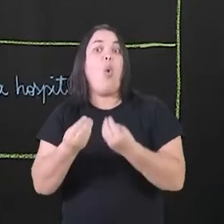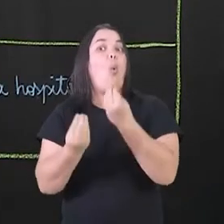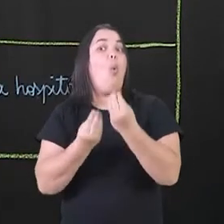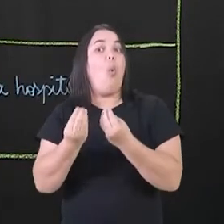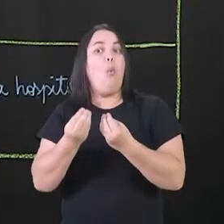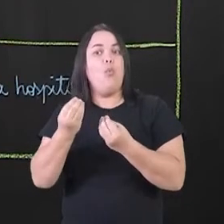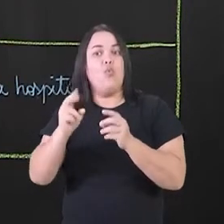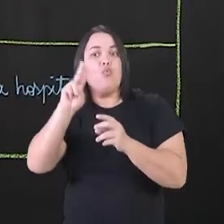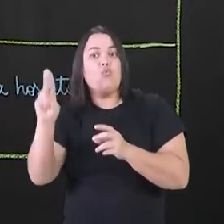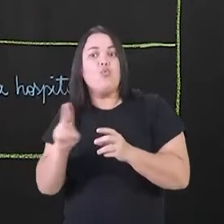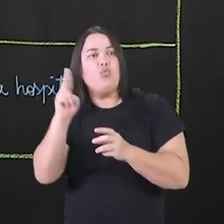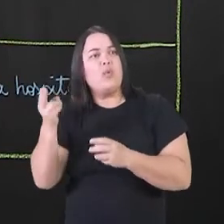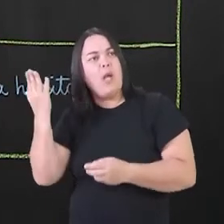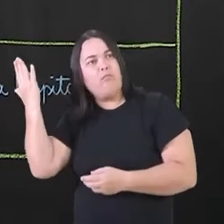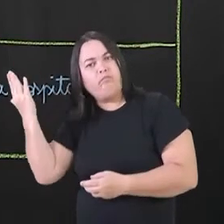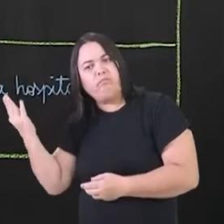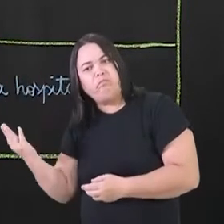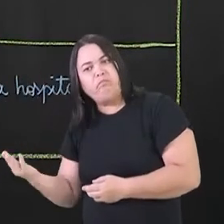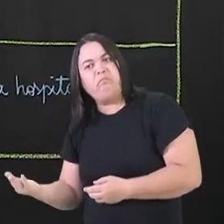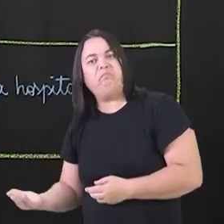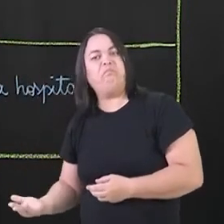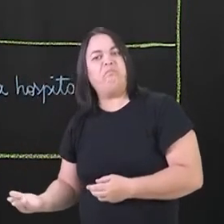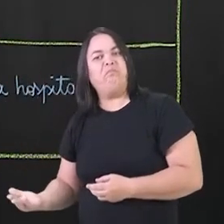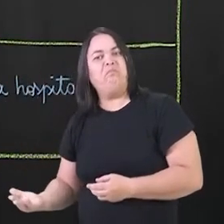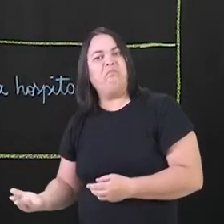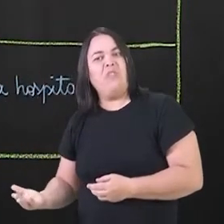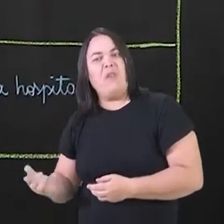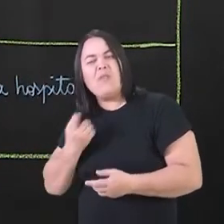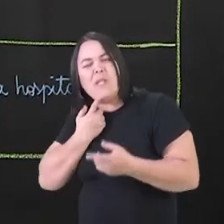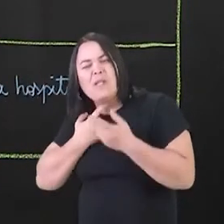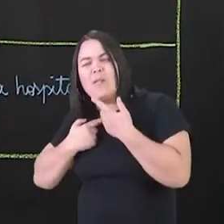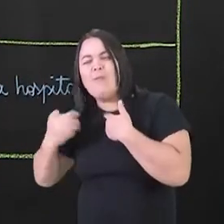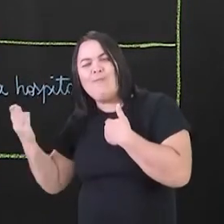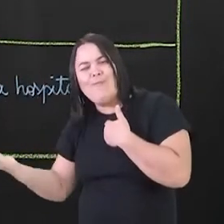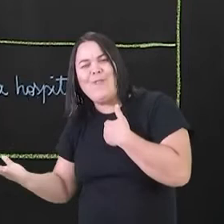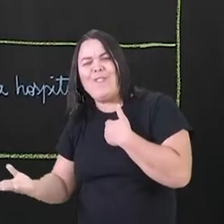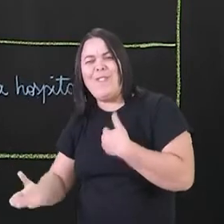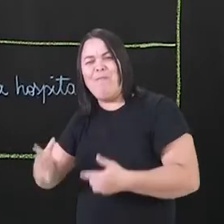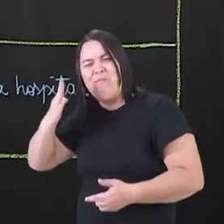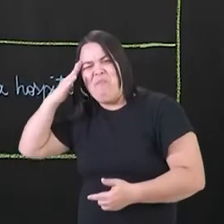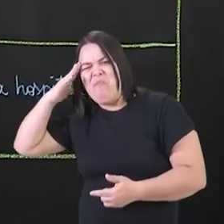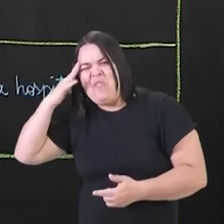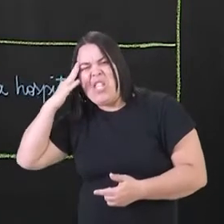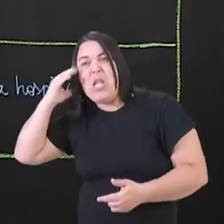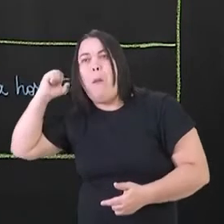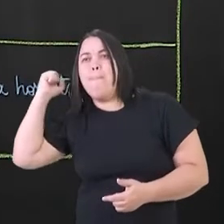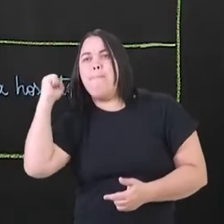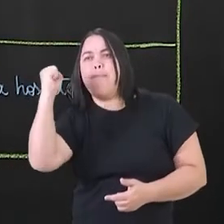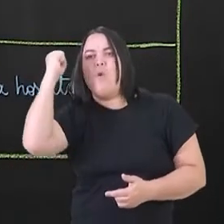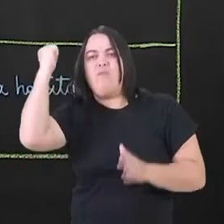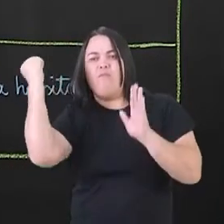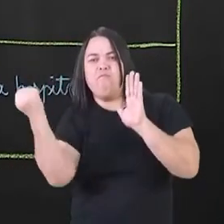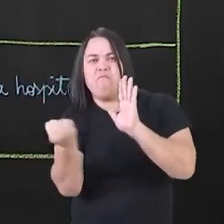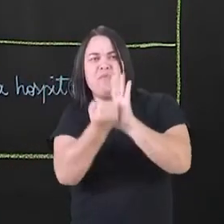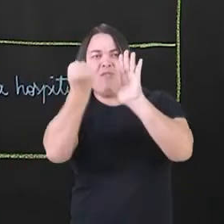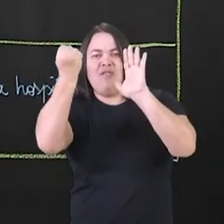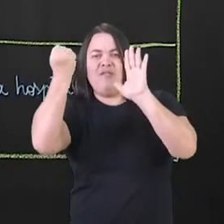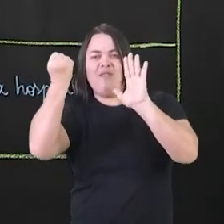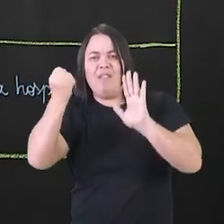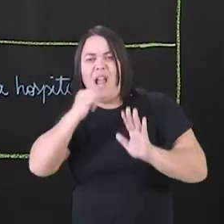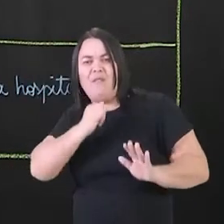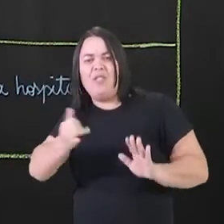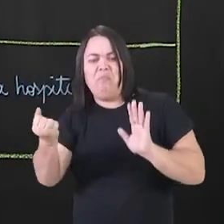usar os modal verbs. E espero que no final você carimbe aí nos seus estudos um got it. Entendi, Teacher